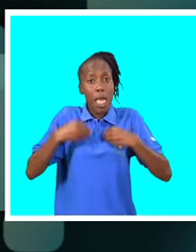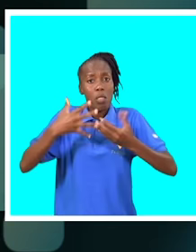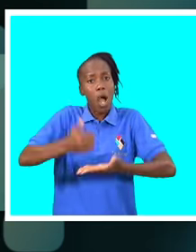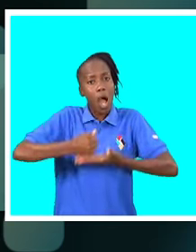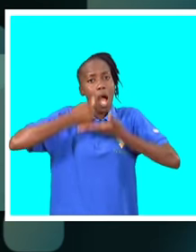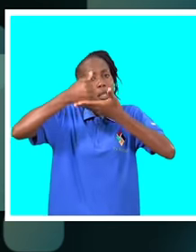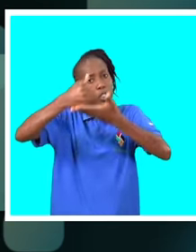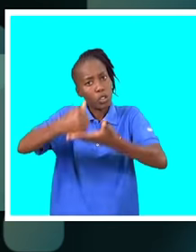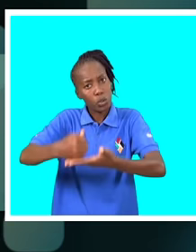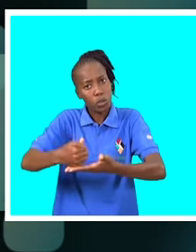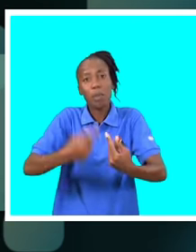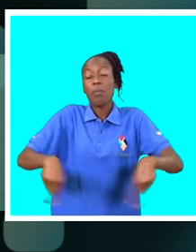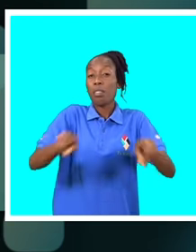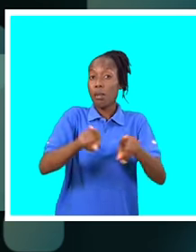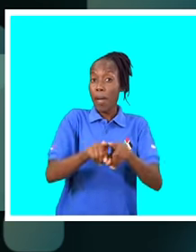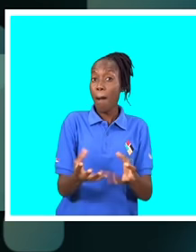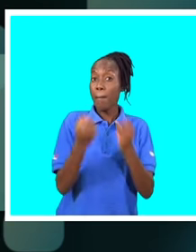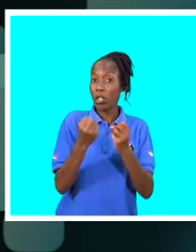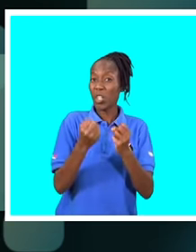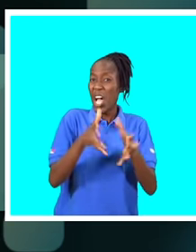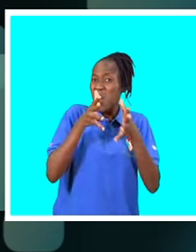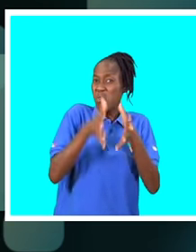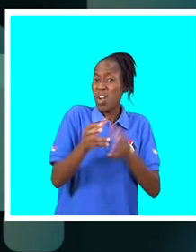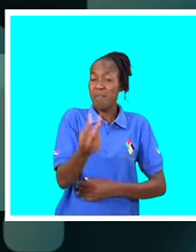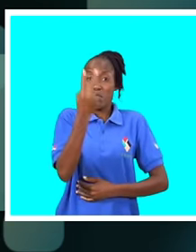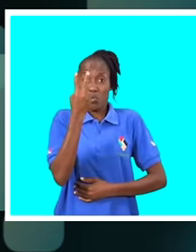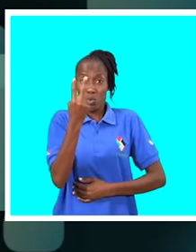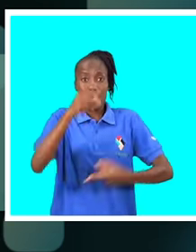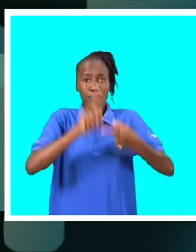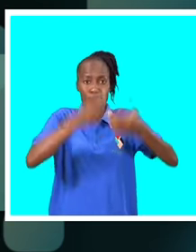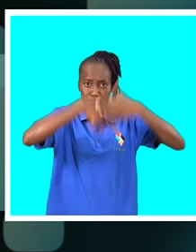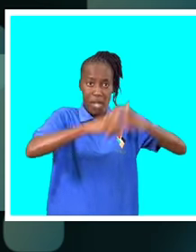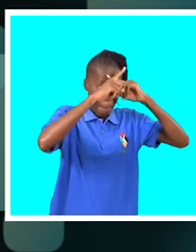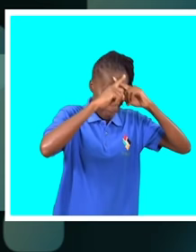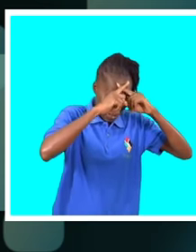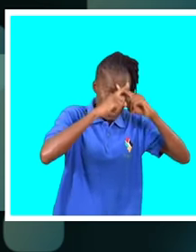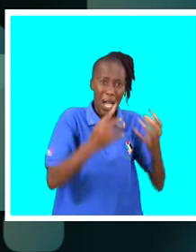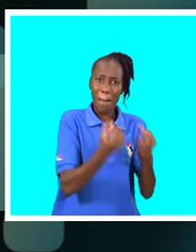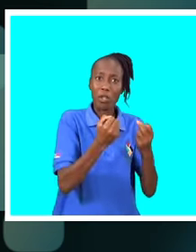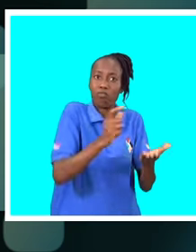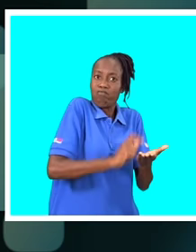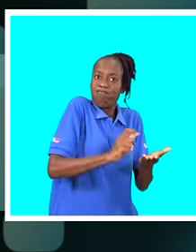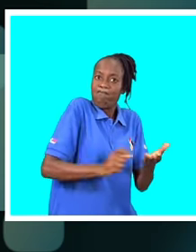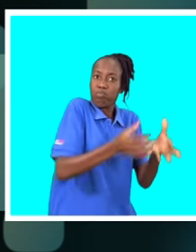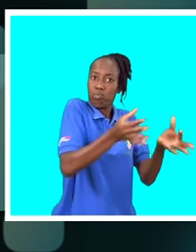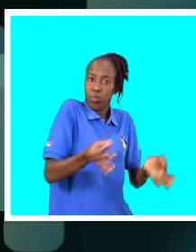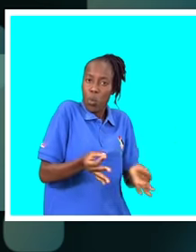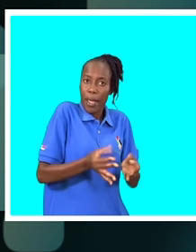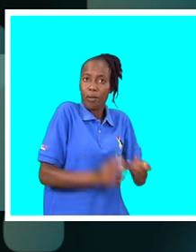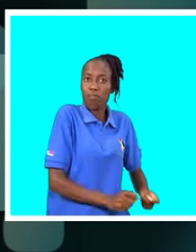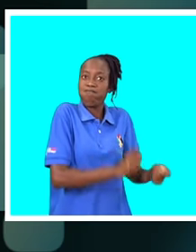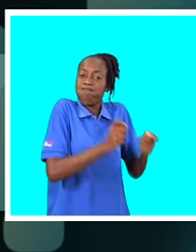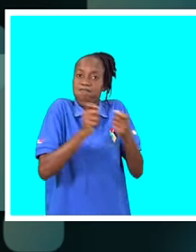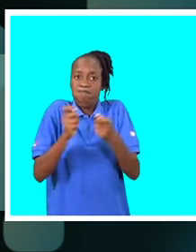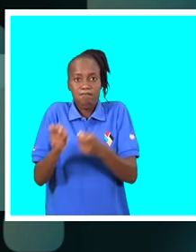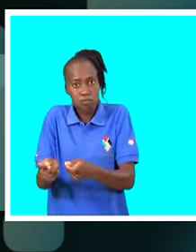mas também pode-se usar as duas entradas. Pode entrar pela polícia para que se lave um processo de crime a